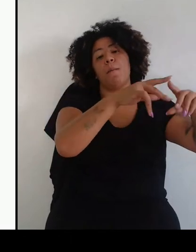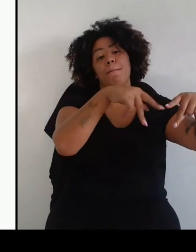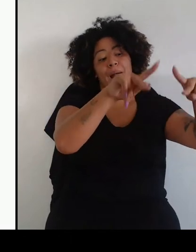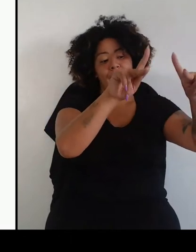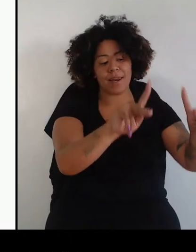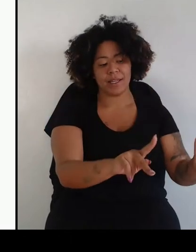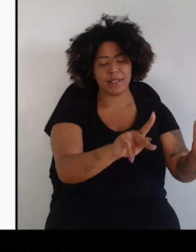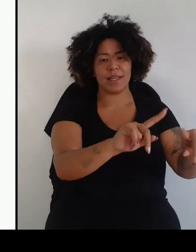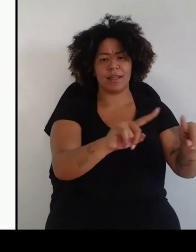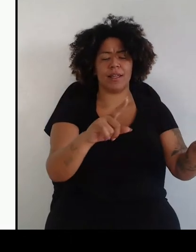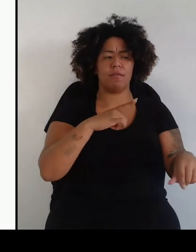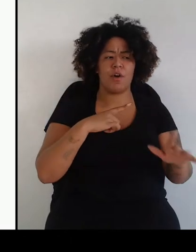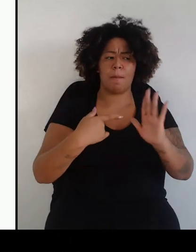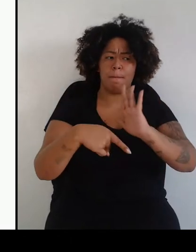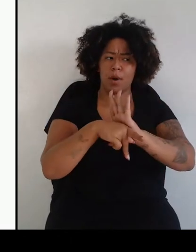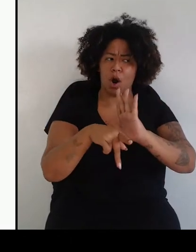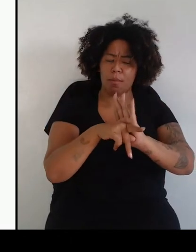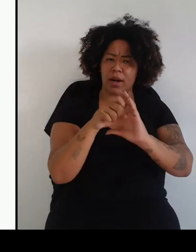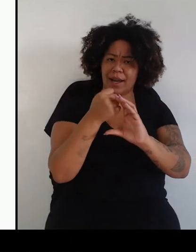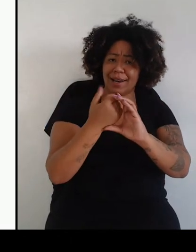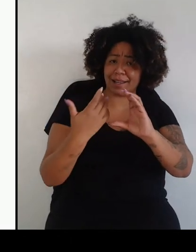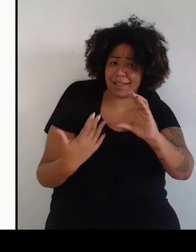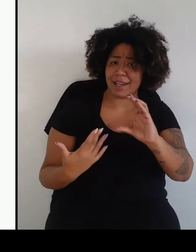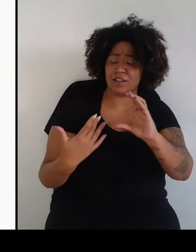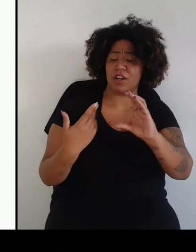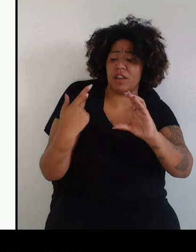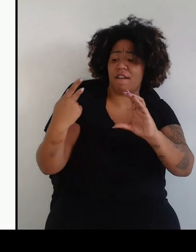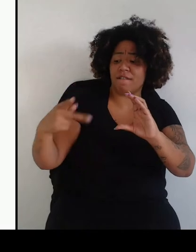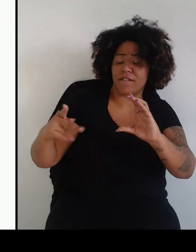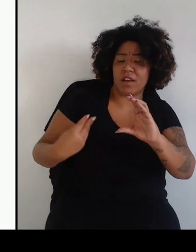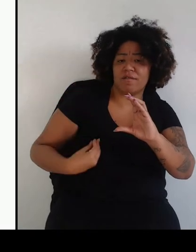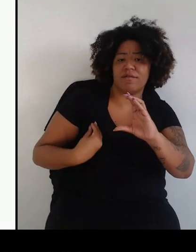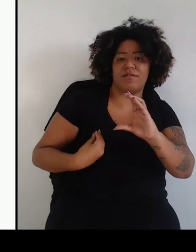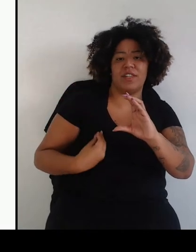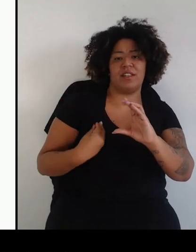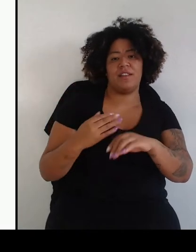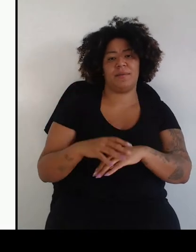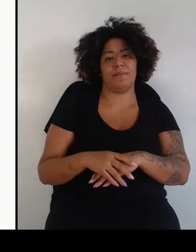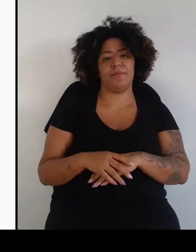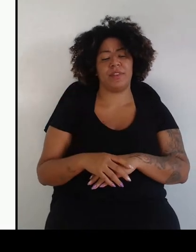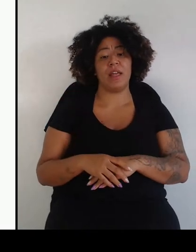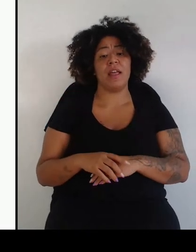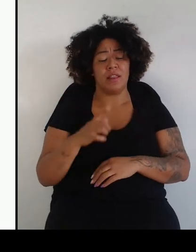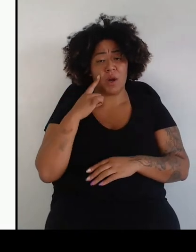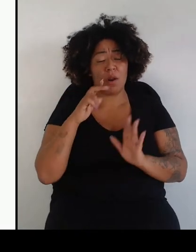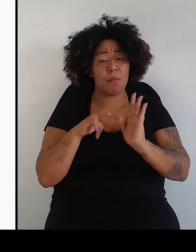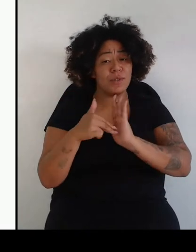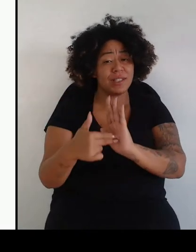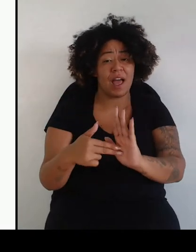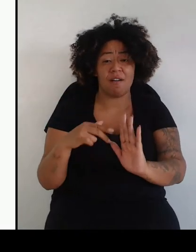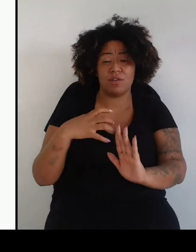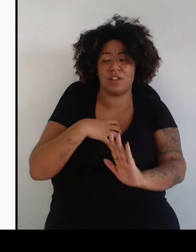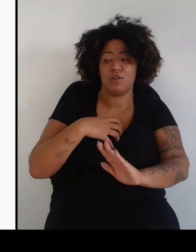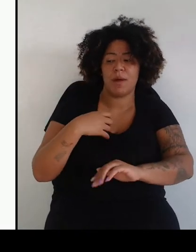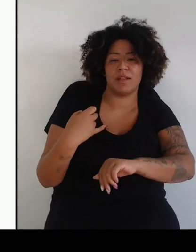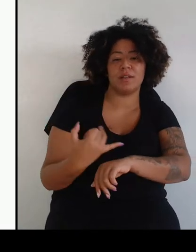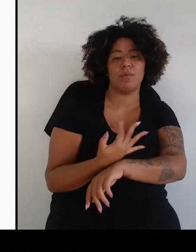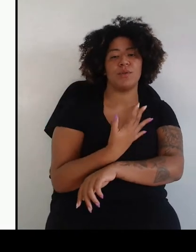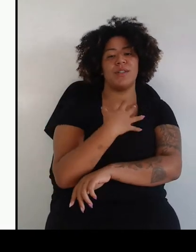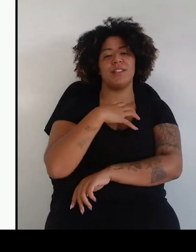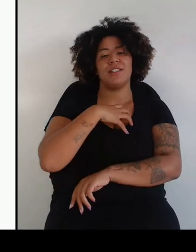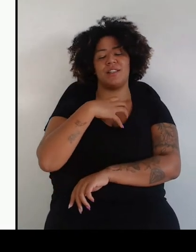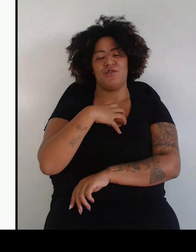principal de uma boa parte da sua vida o interior da salas em geral São pintados de forma pessoal